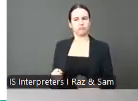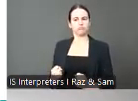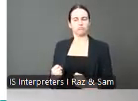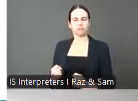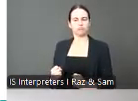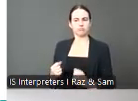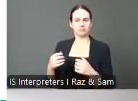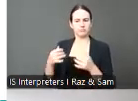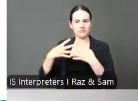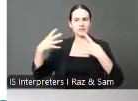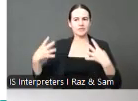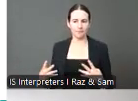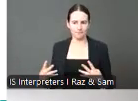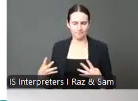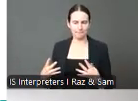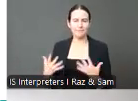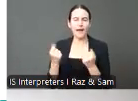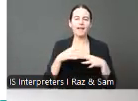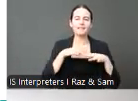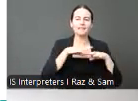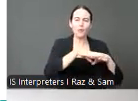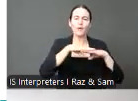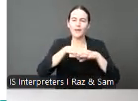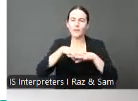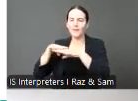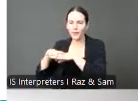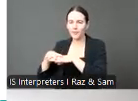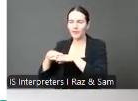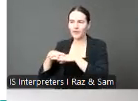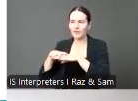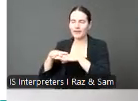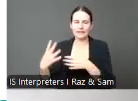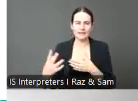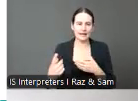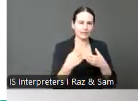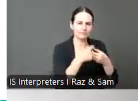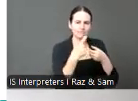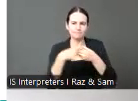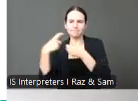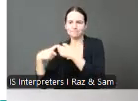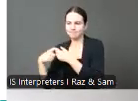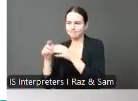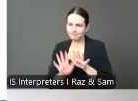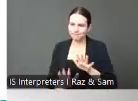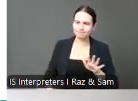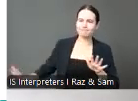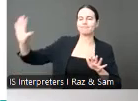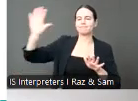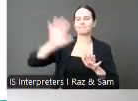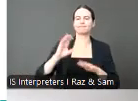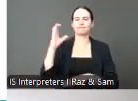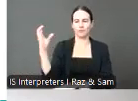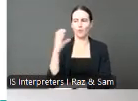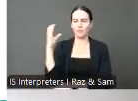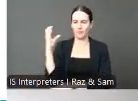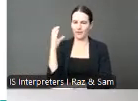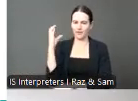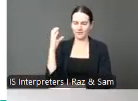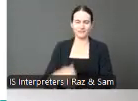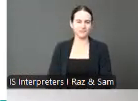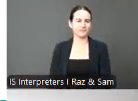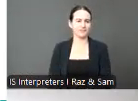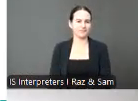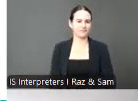governança, governabilidade para os direitos à saúde. Realmente temos uma estratégia também